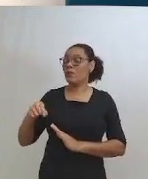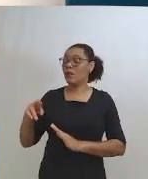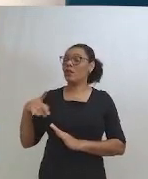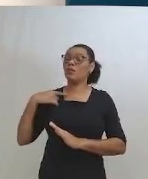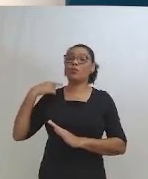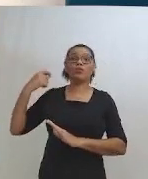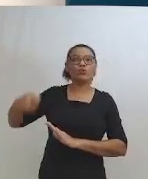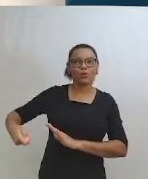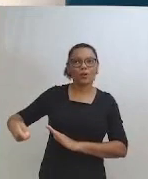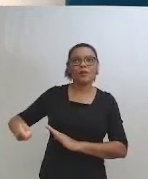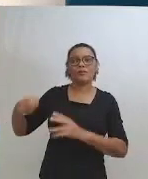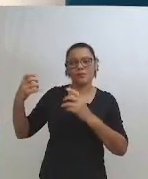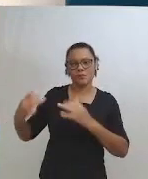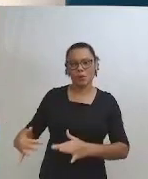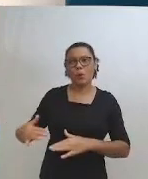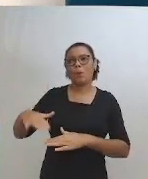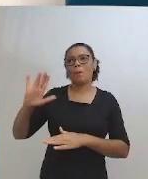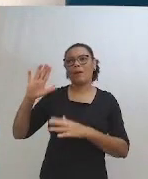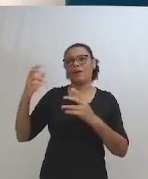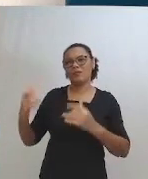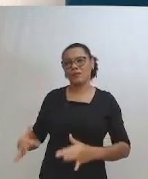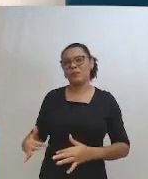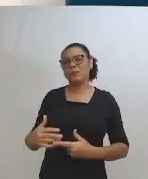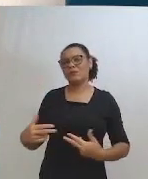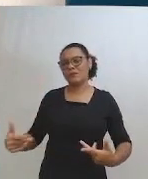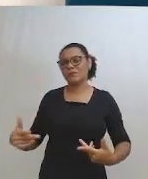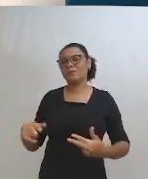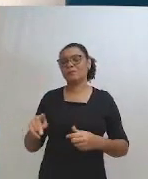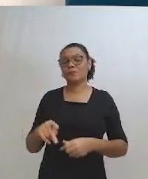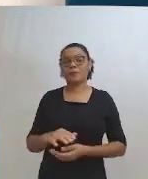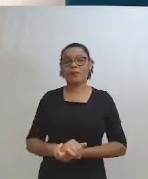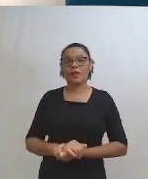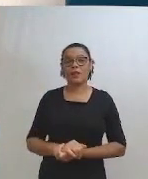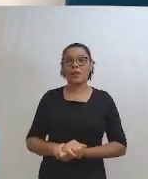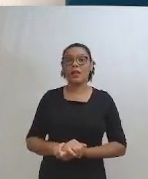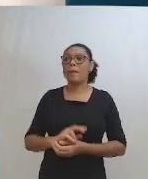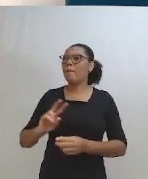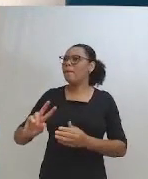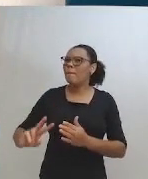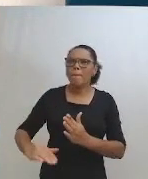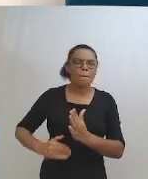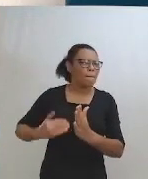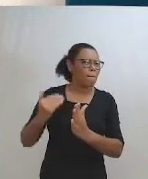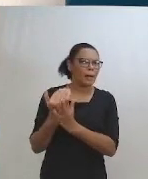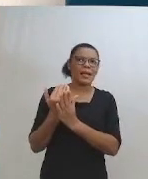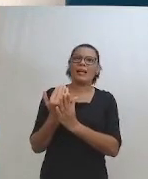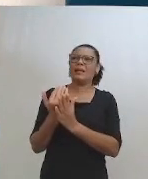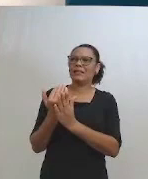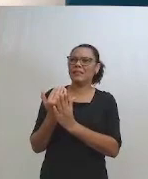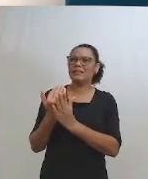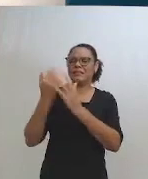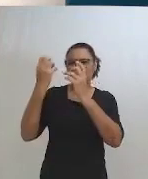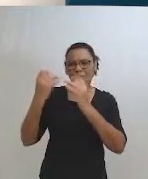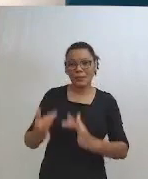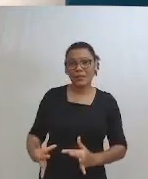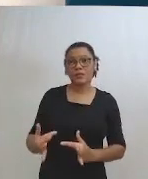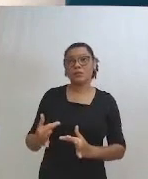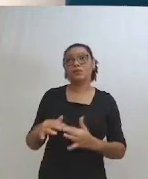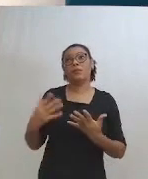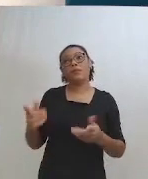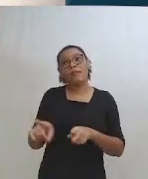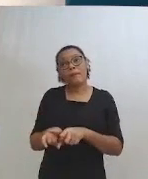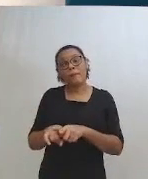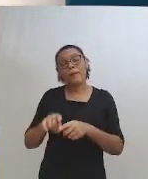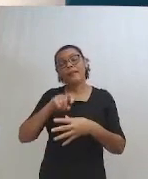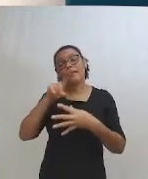suas palavras, ou seja, o excesso de linguagem. E nós pedimos também, na hipótese de não ser anulada a